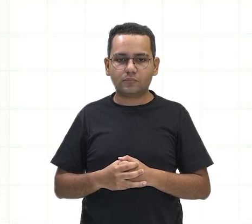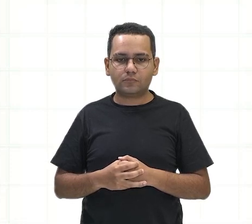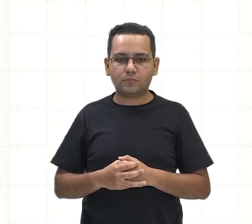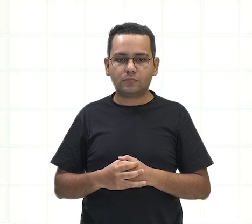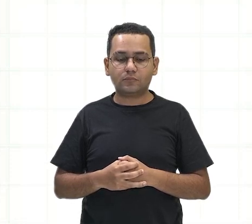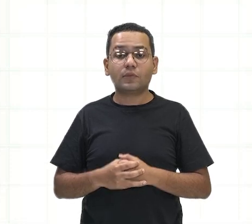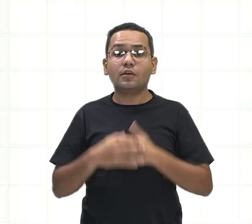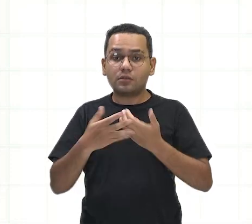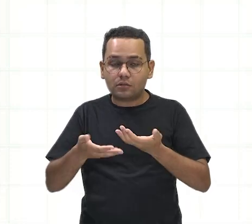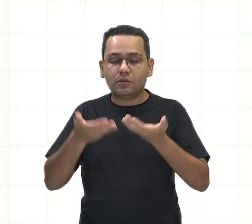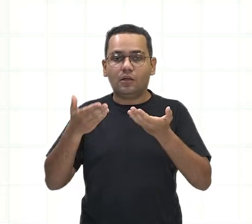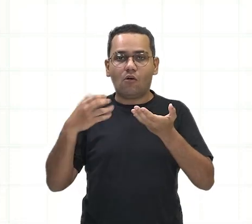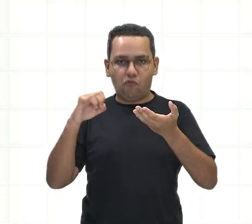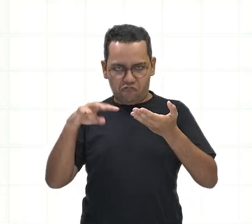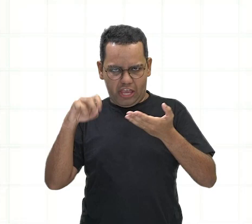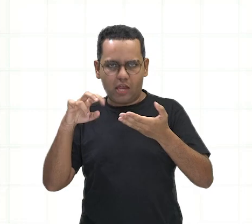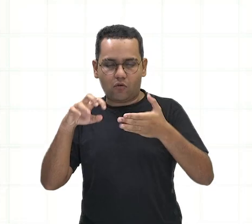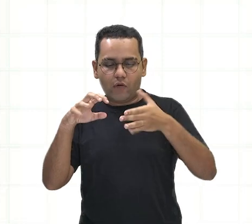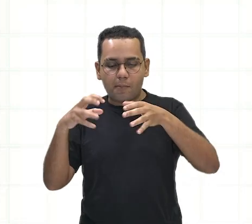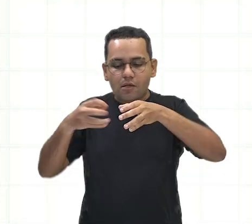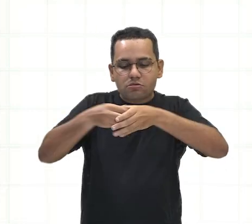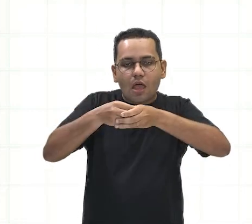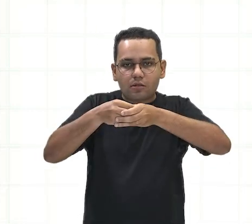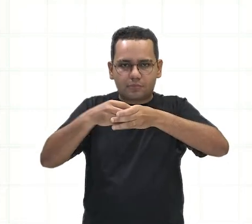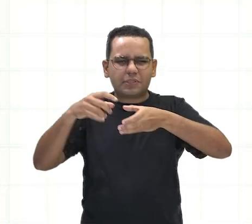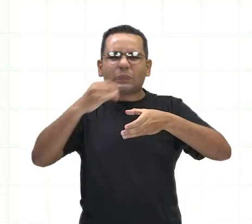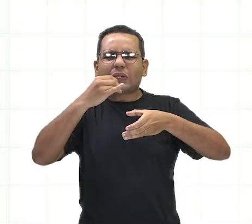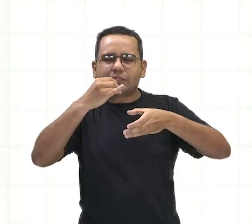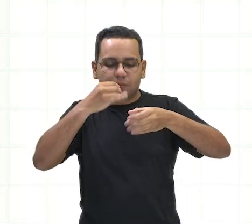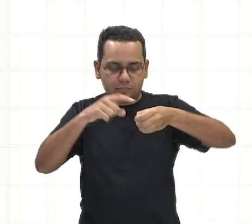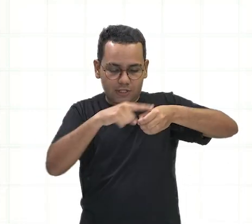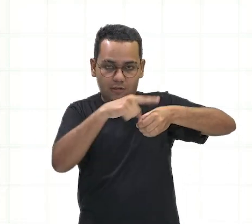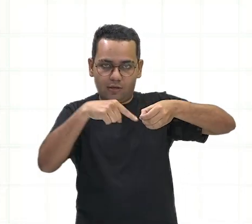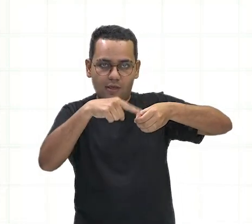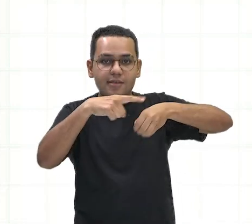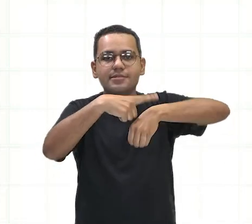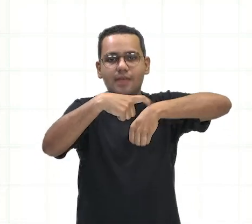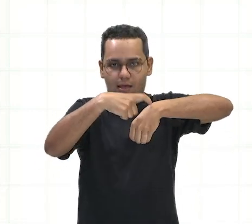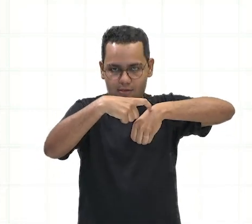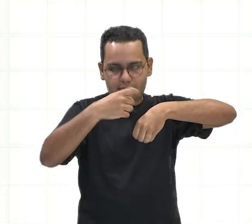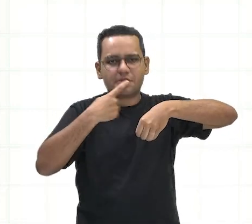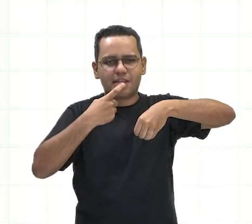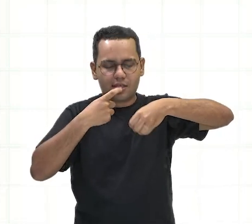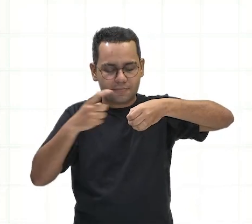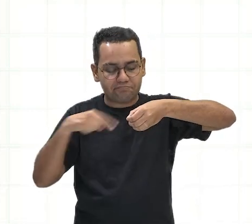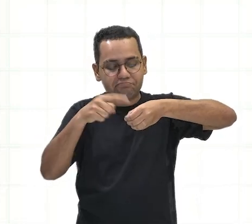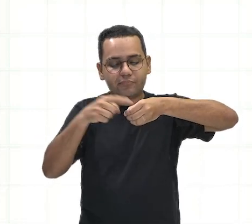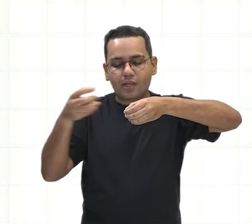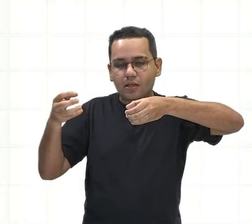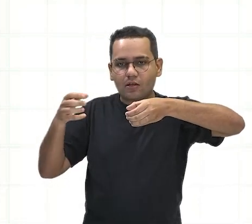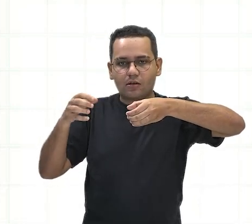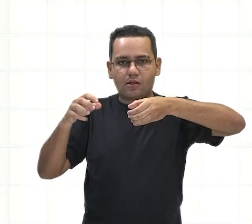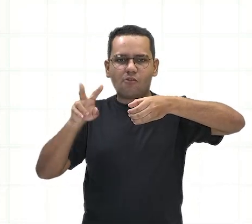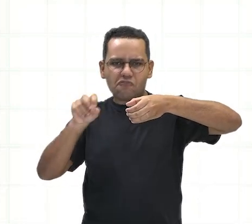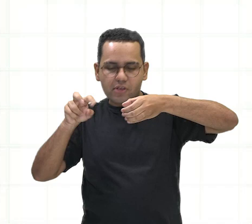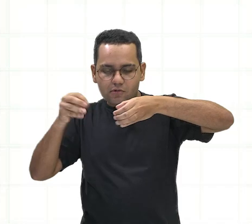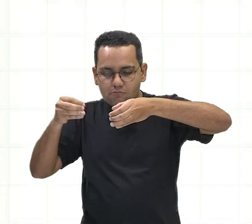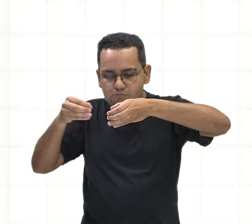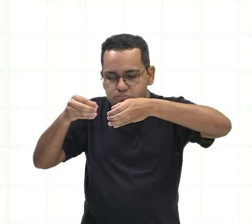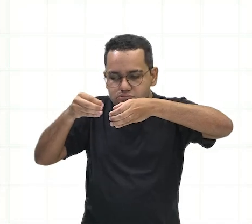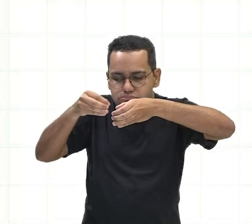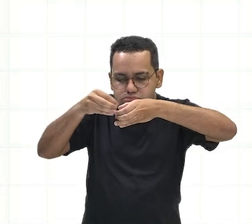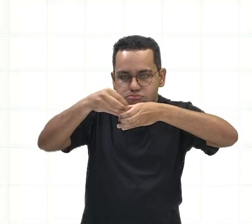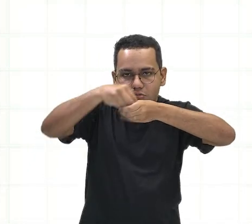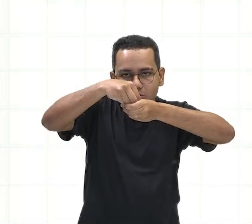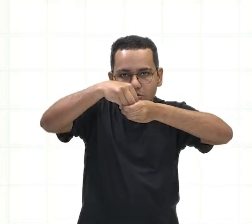se locomover ali para o sangue da pessoa. Então a gente tem aqui, ó, as hemácias, né? Carregando ali esses